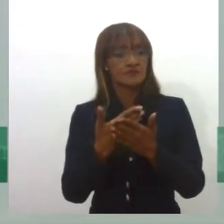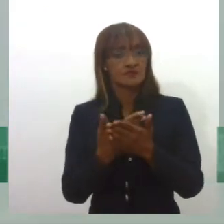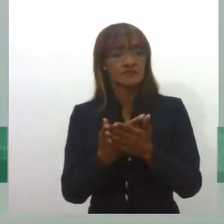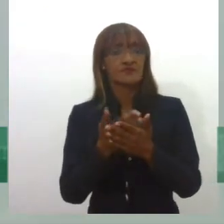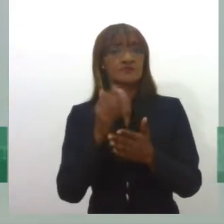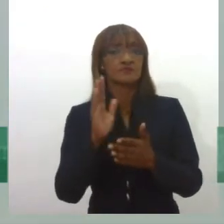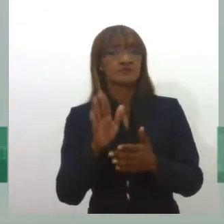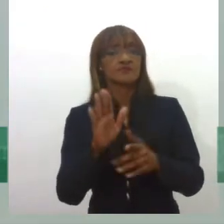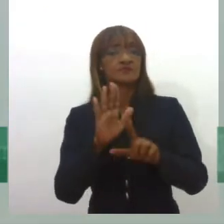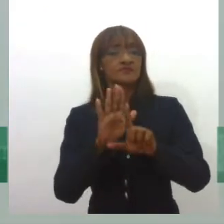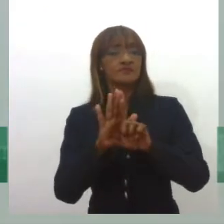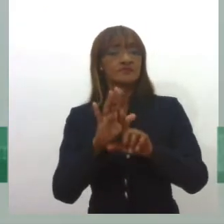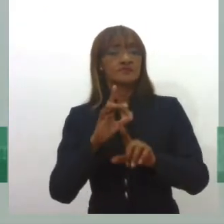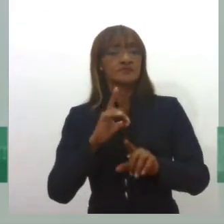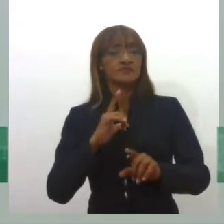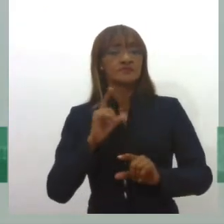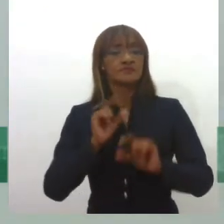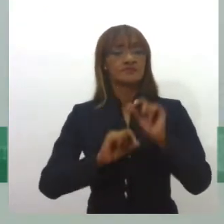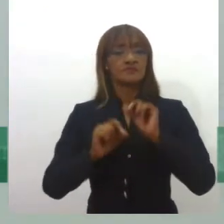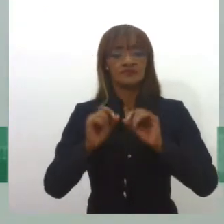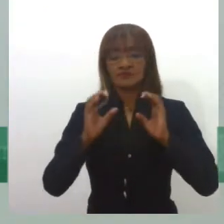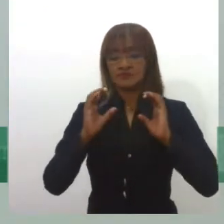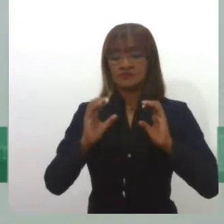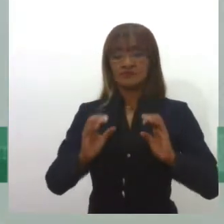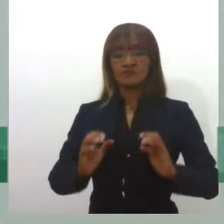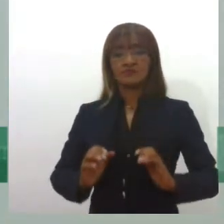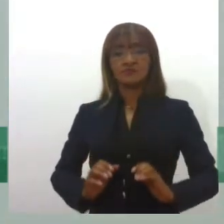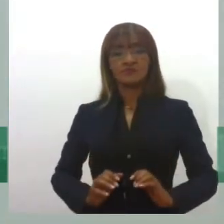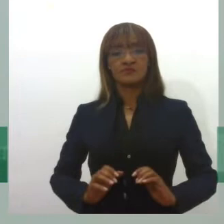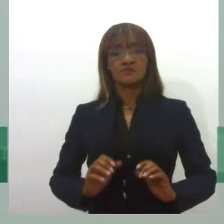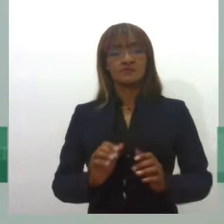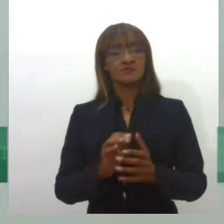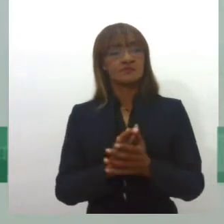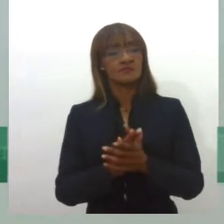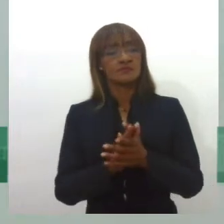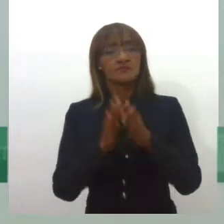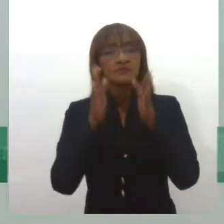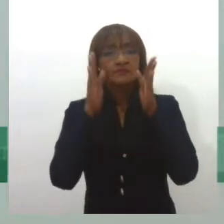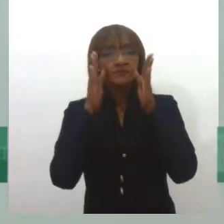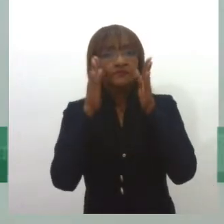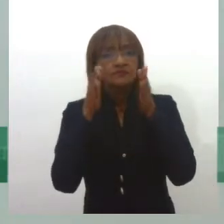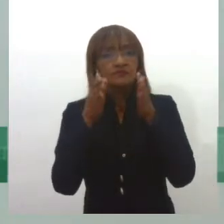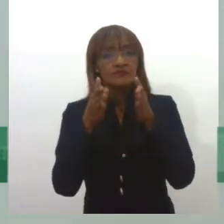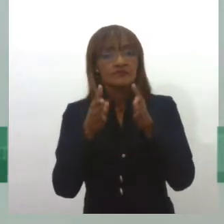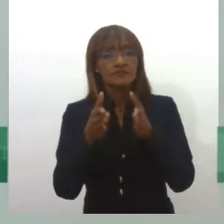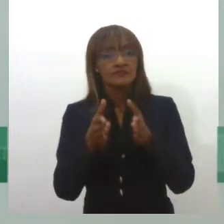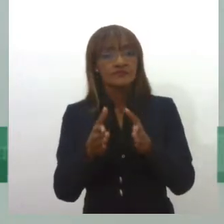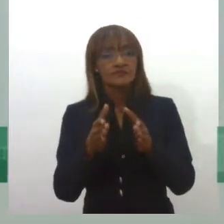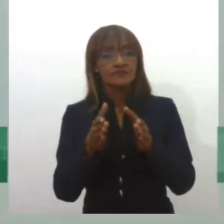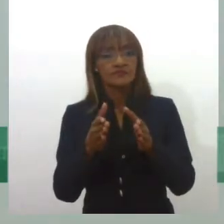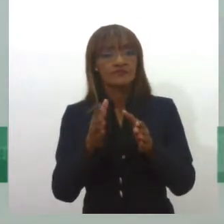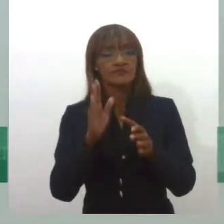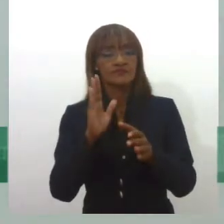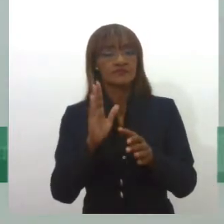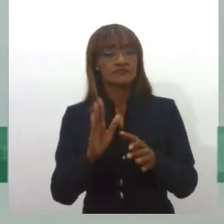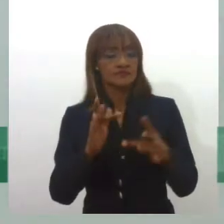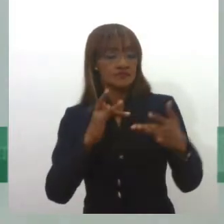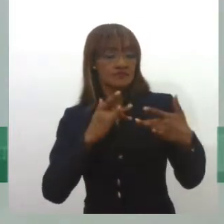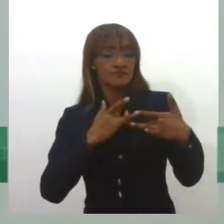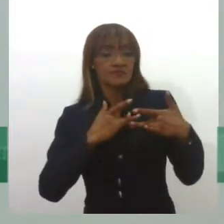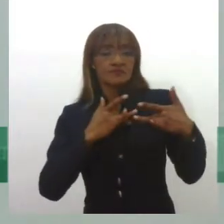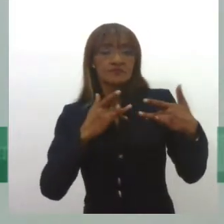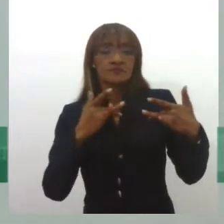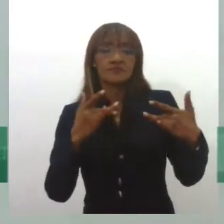a formação ética e voltada para o exercício da cidadania solidária.